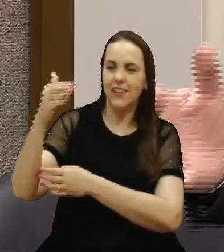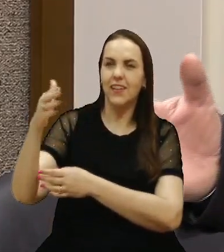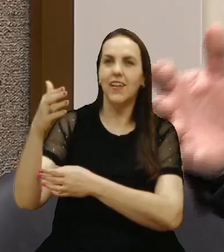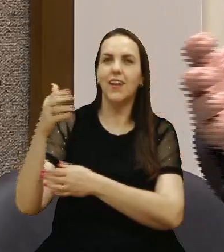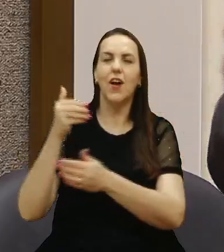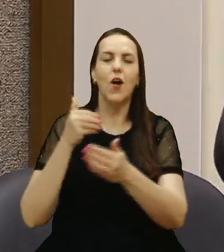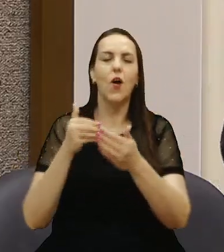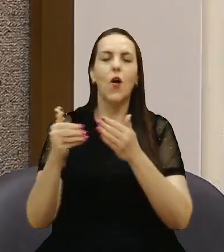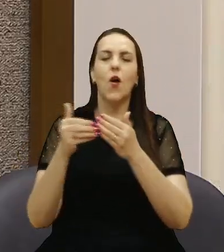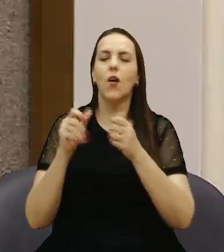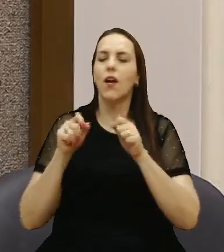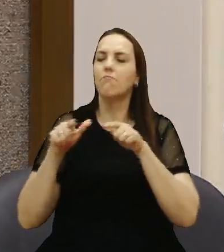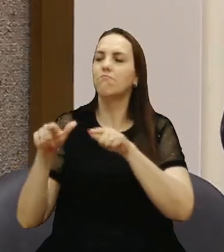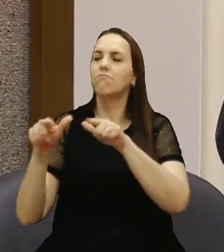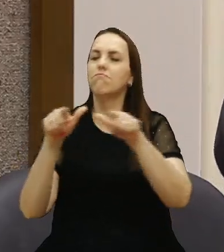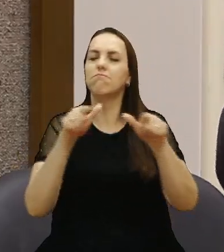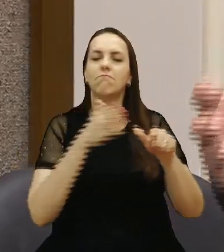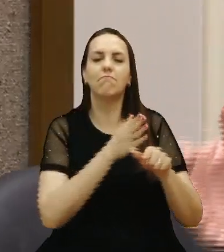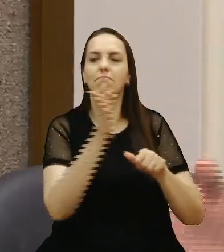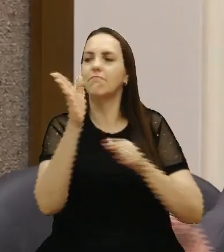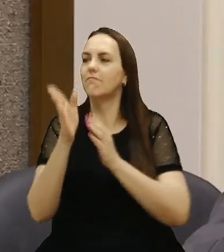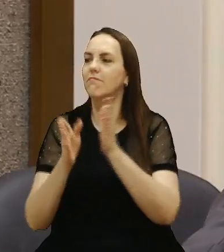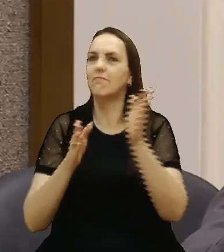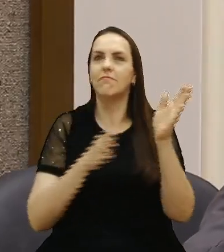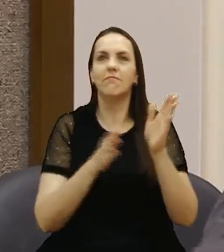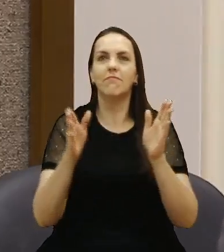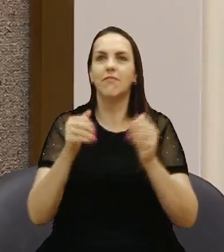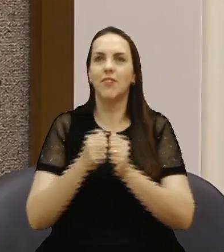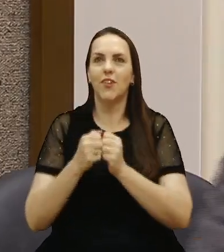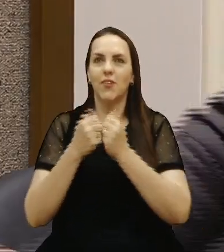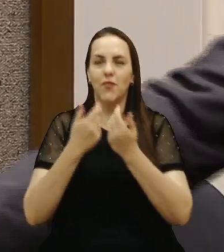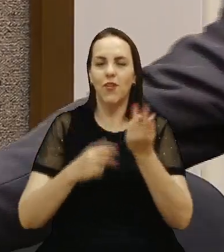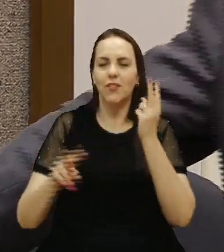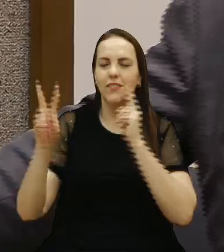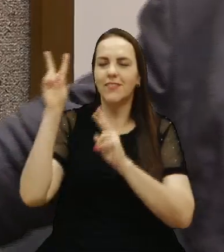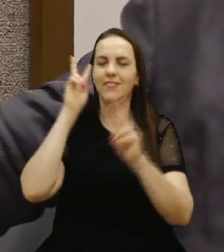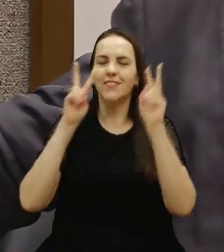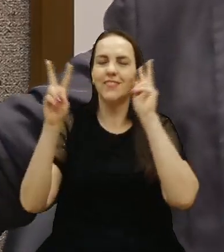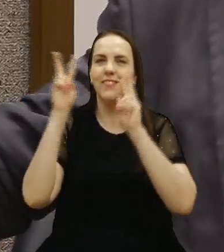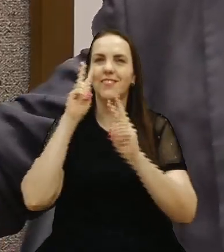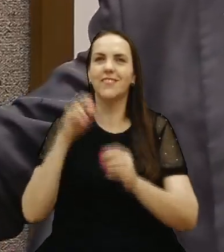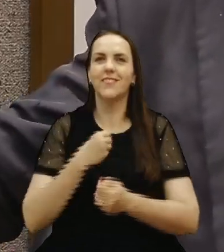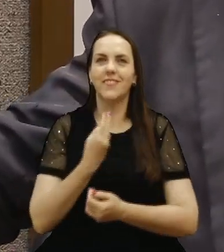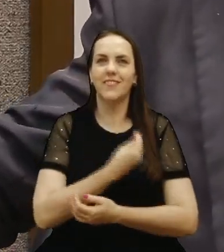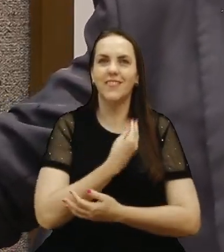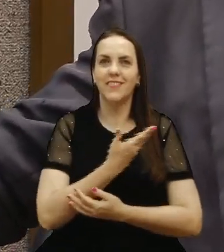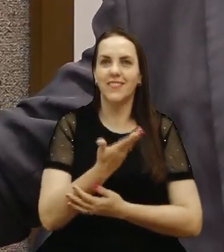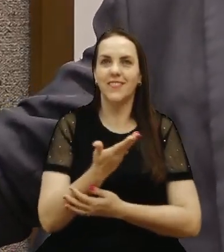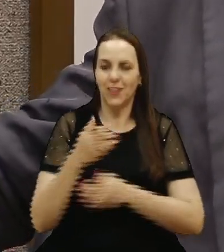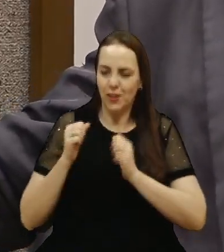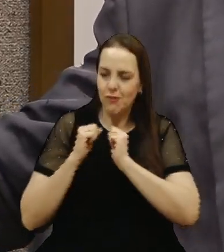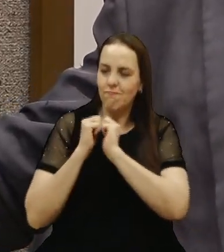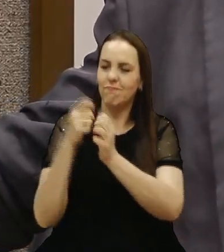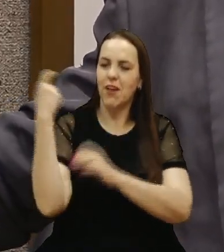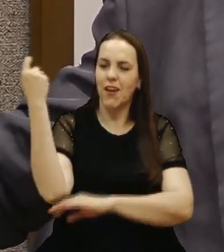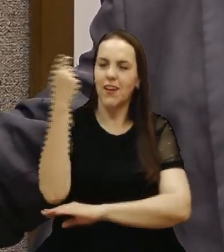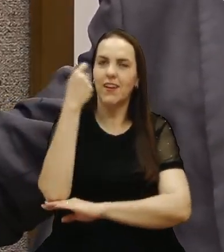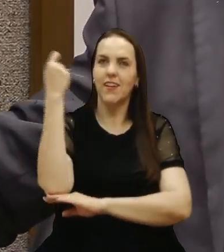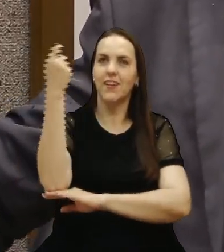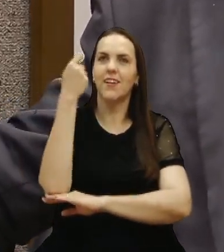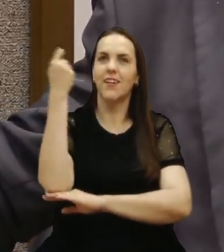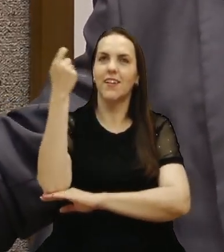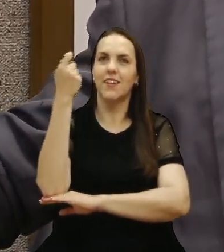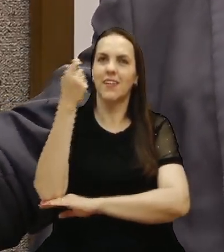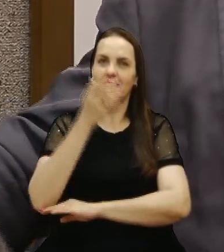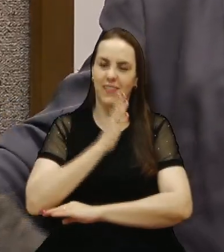qualquer lugar que eu ande. Vou repontando querências ajojadas com Rio Grande, com este pampa